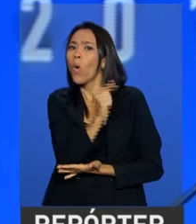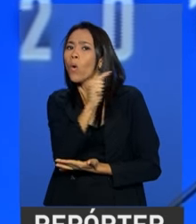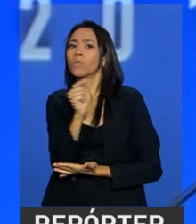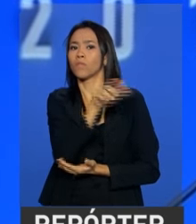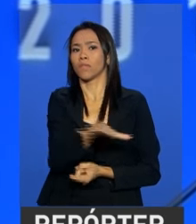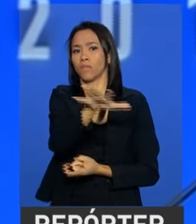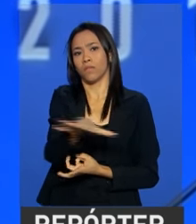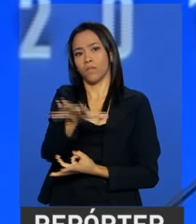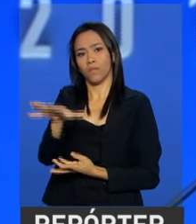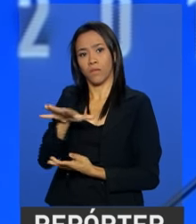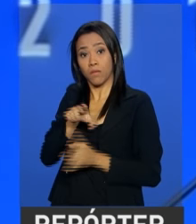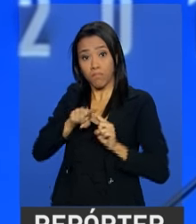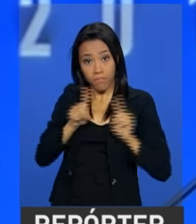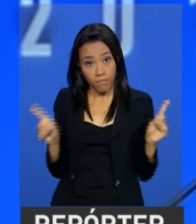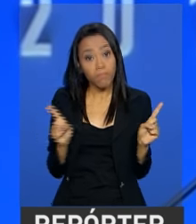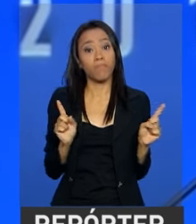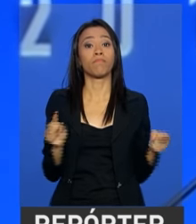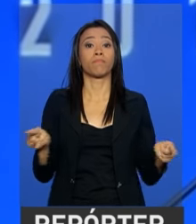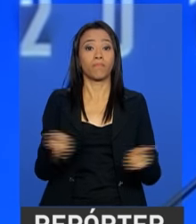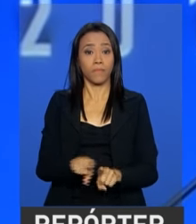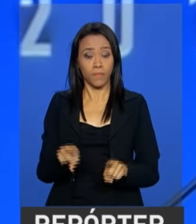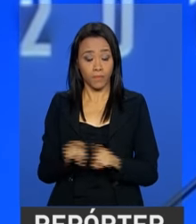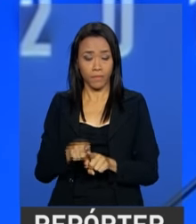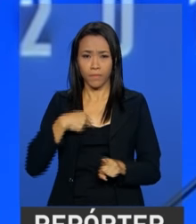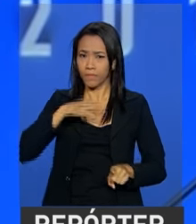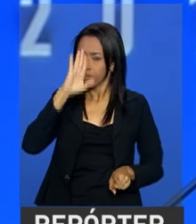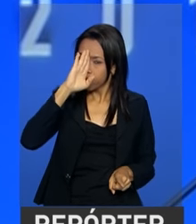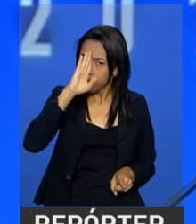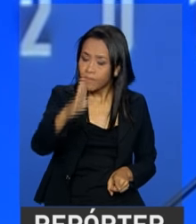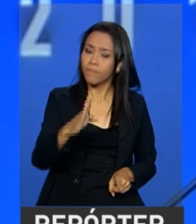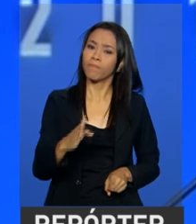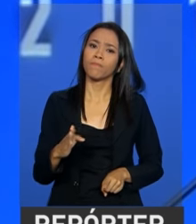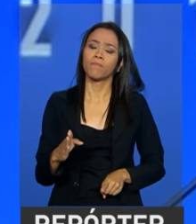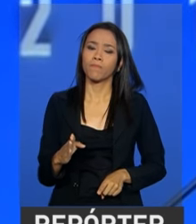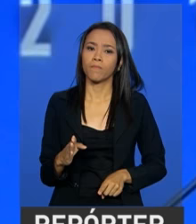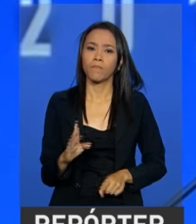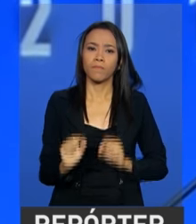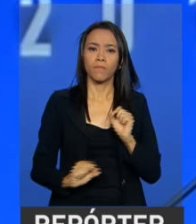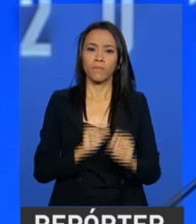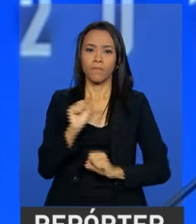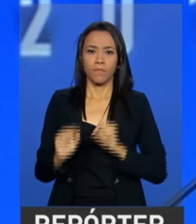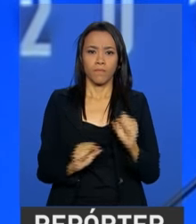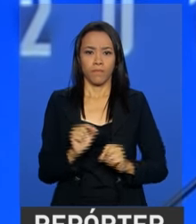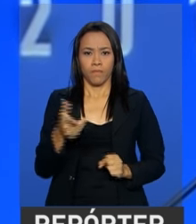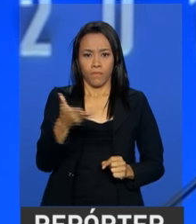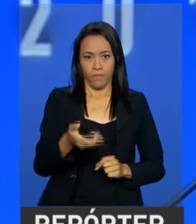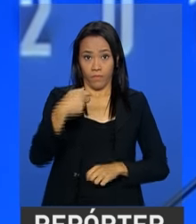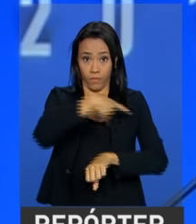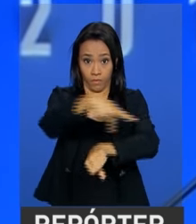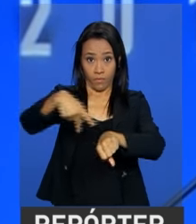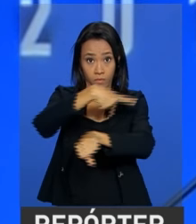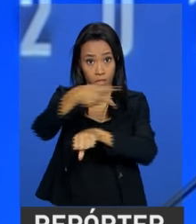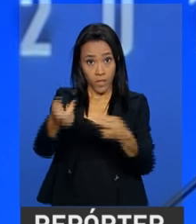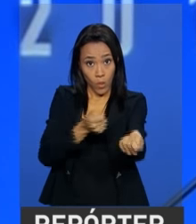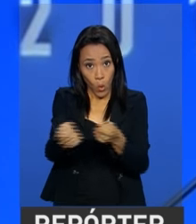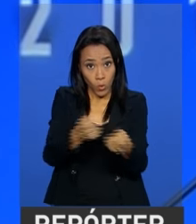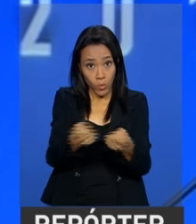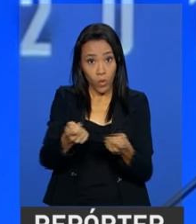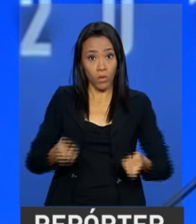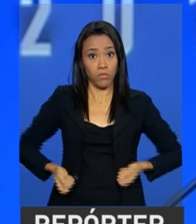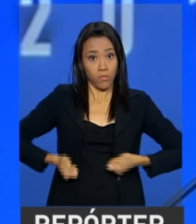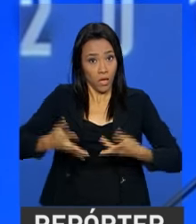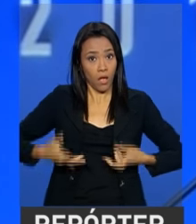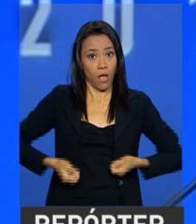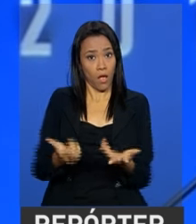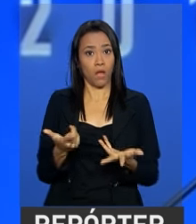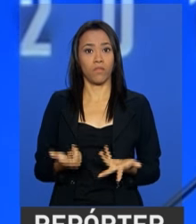fundamentais, mas também e fundamentalmente um Estado que controle as suas contas, um